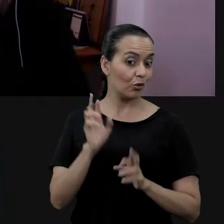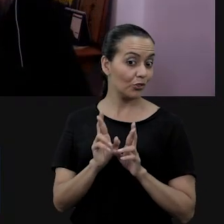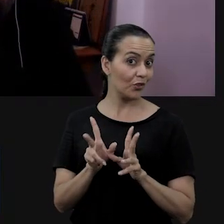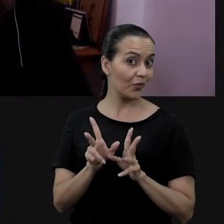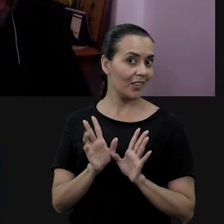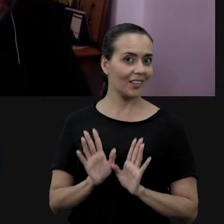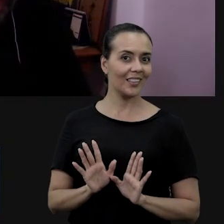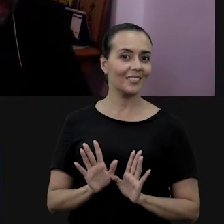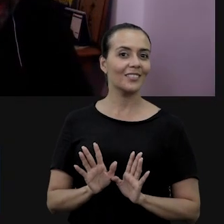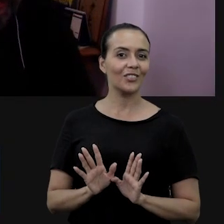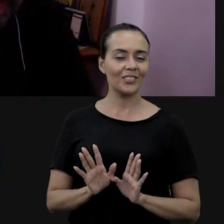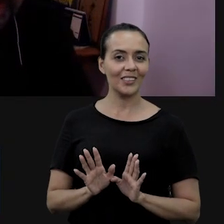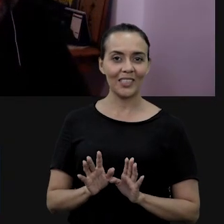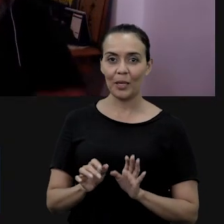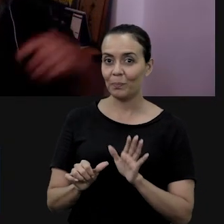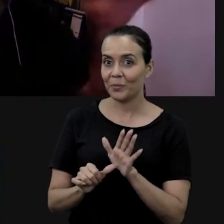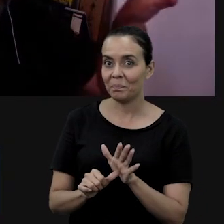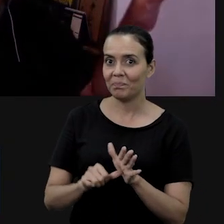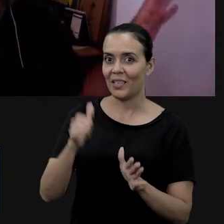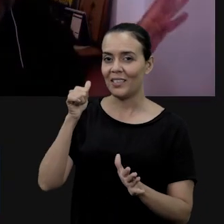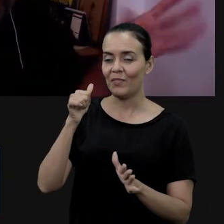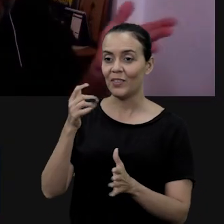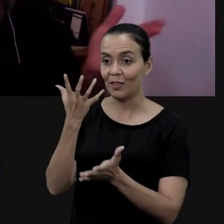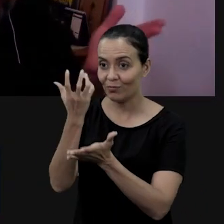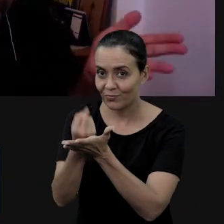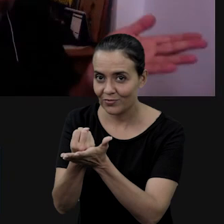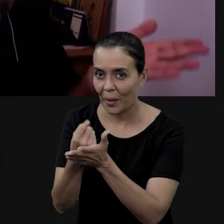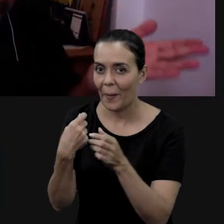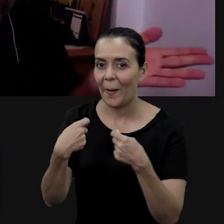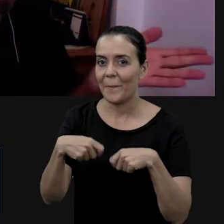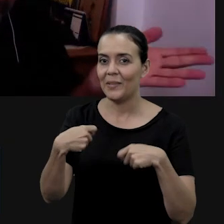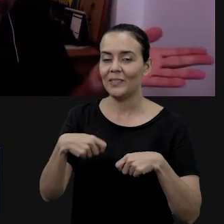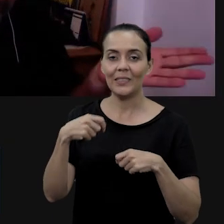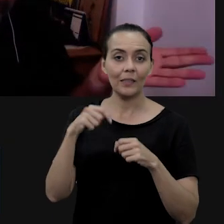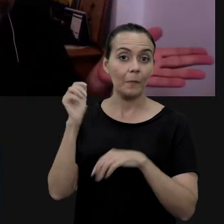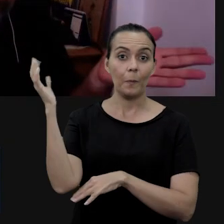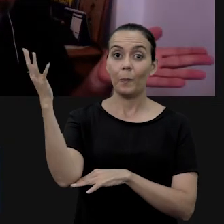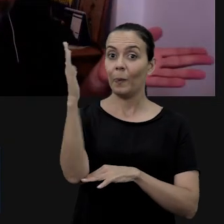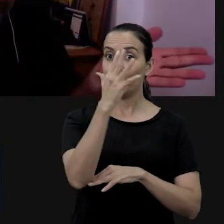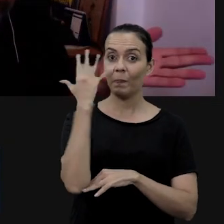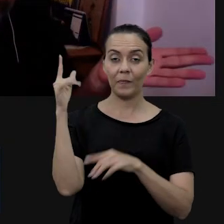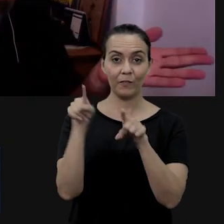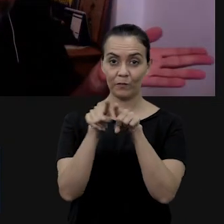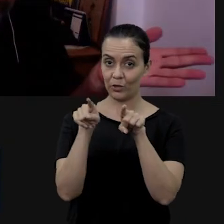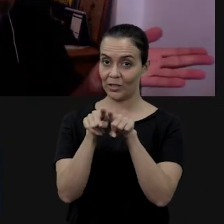esses sons não se repetem, né? Essa sinfonia, e assim na floresta também,